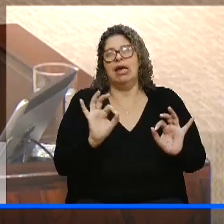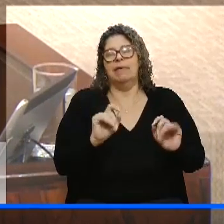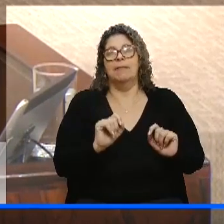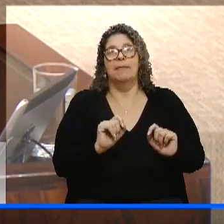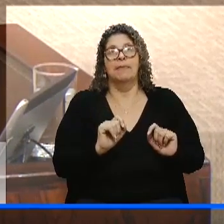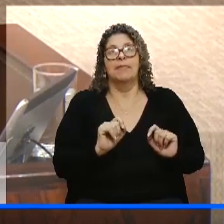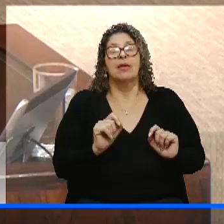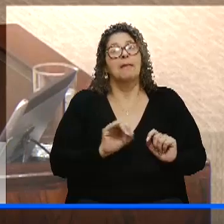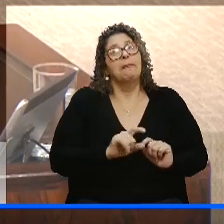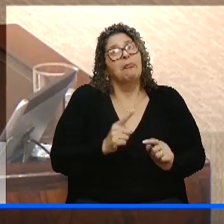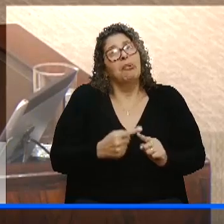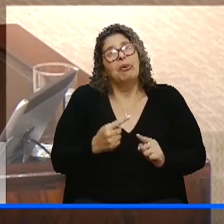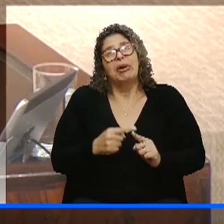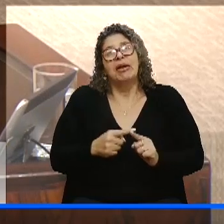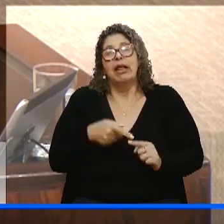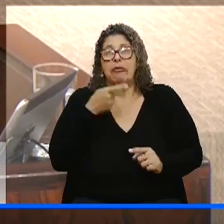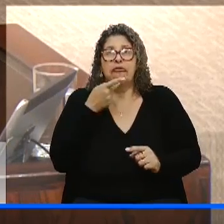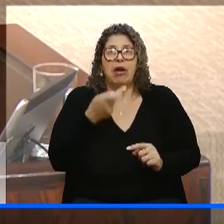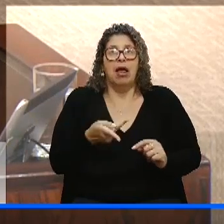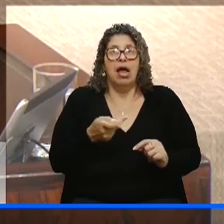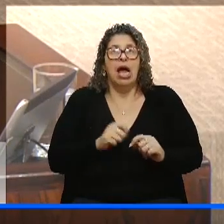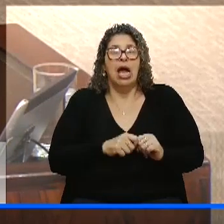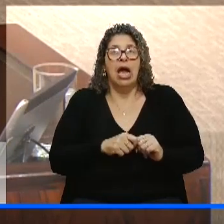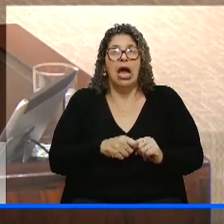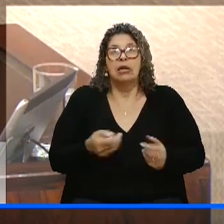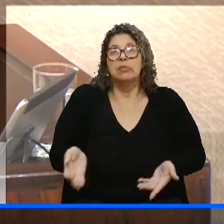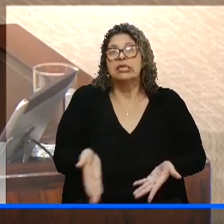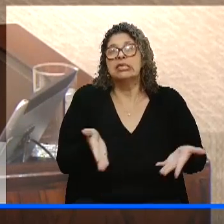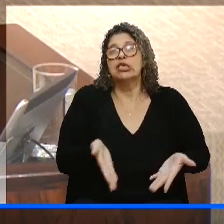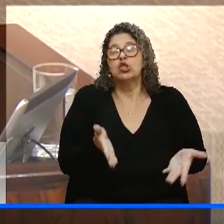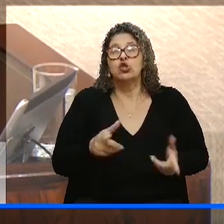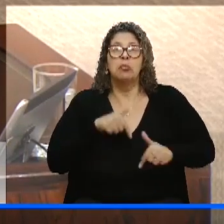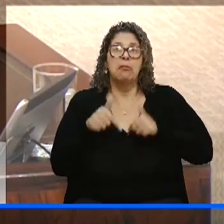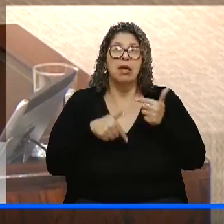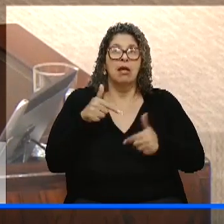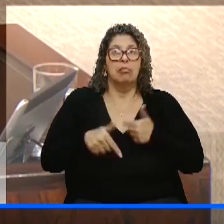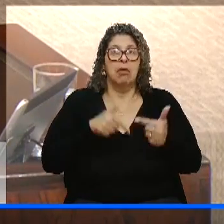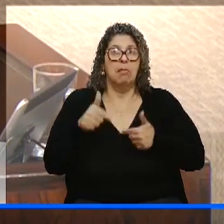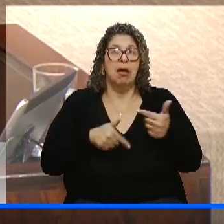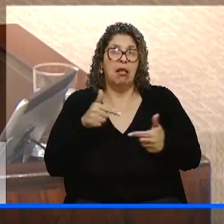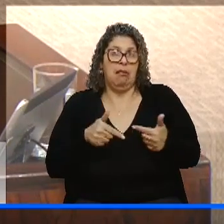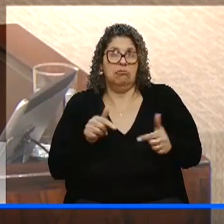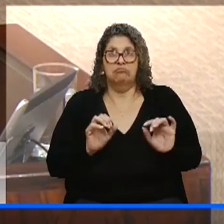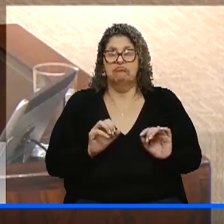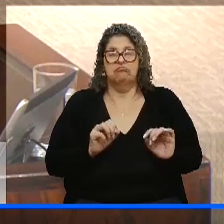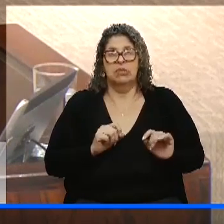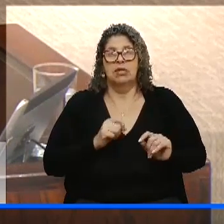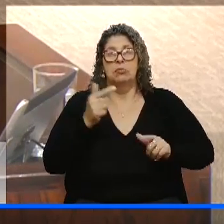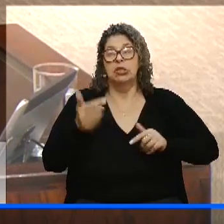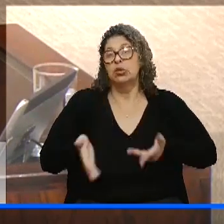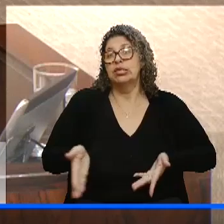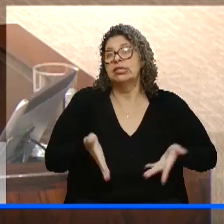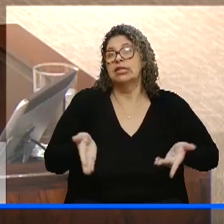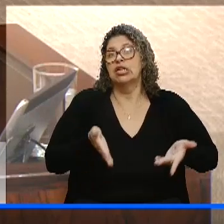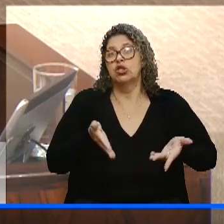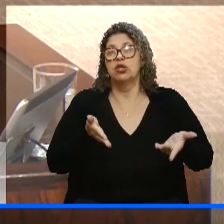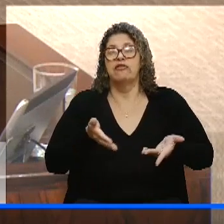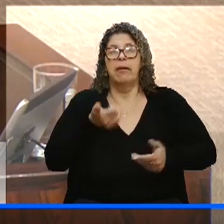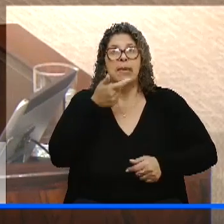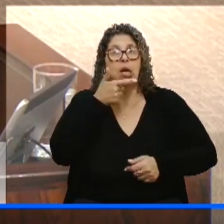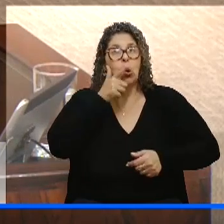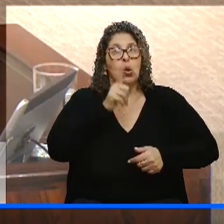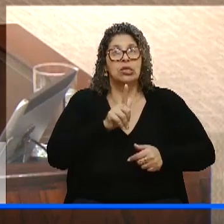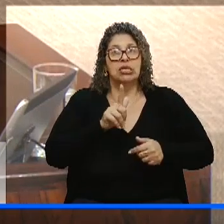porque afinal de contas eles dizem que eles precisam de um incentivo para trabalhar o deputado pepe vargas eles precisam de um incentivo para poder atuar